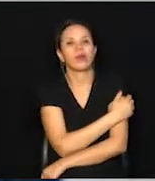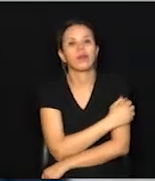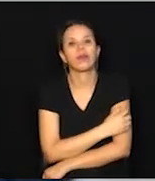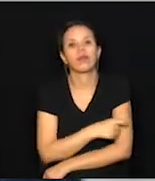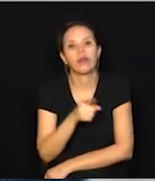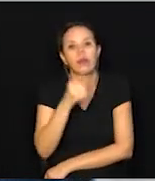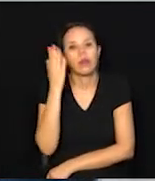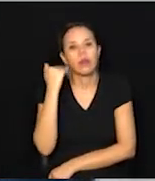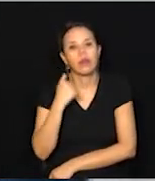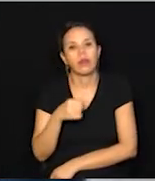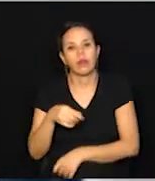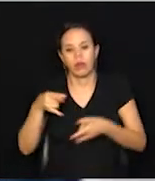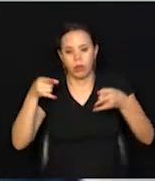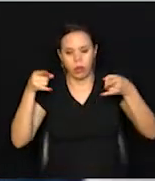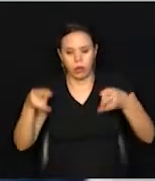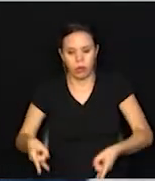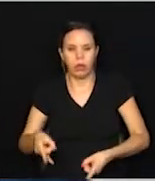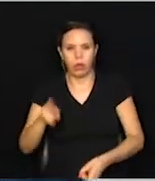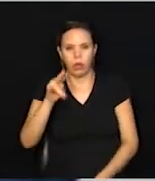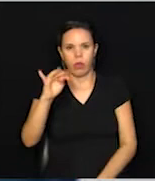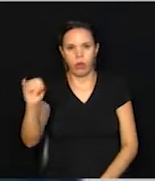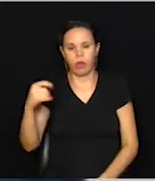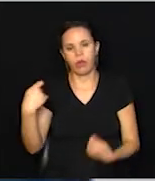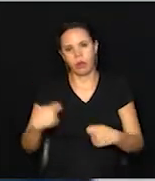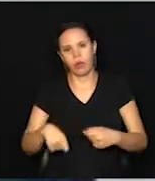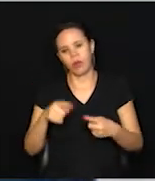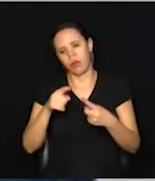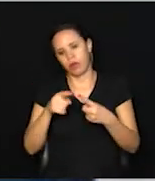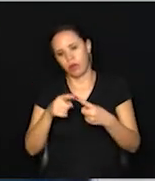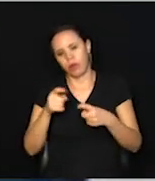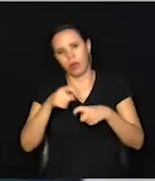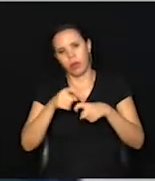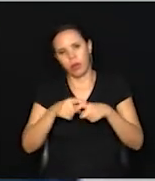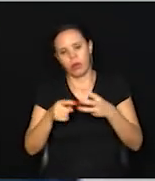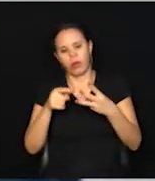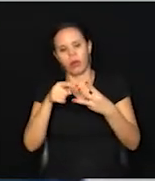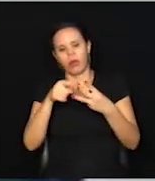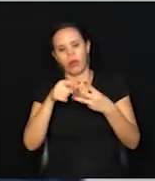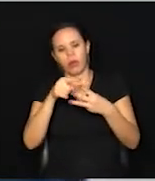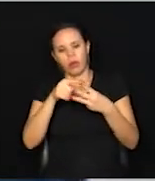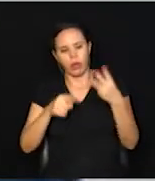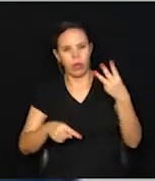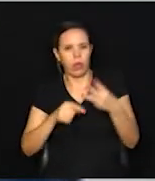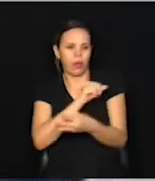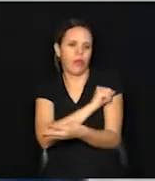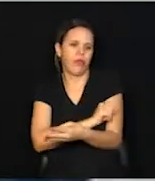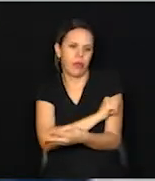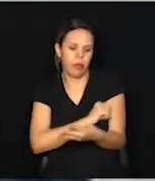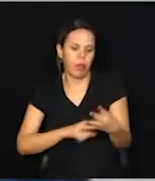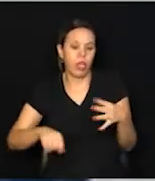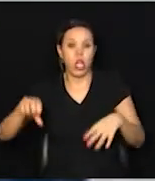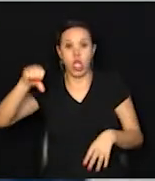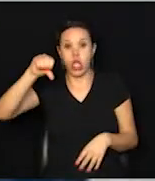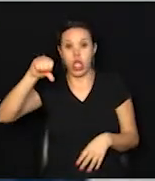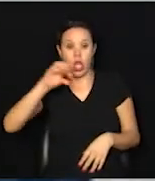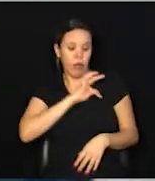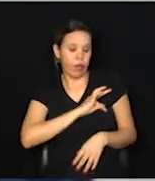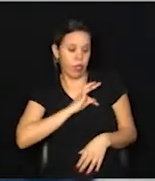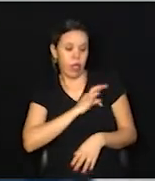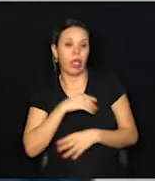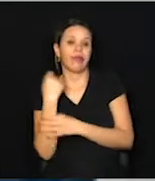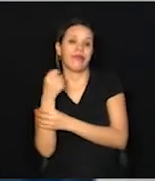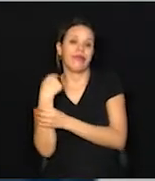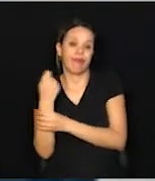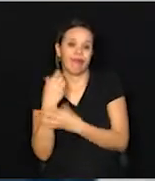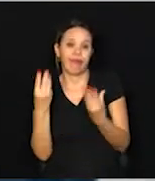sabem, o leito de UTI, você precisa de um médico, basicamente 3 enfermeiros, 9 técnicos de enfermagem e fisioterapeuta.